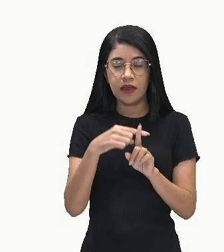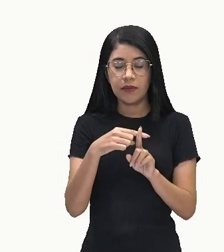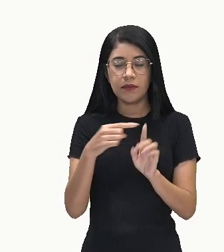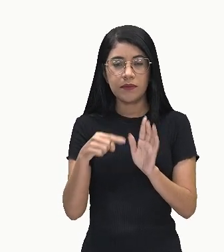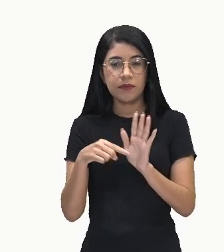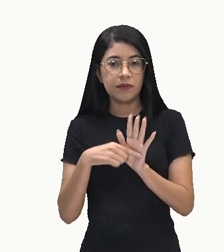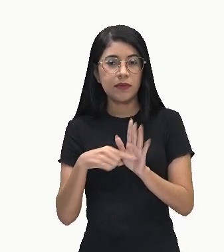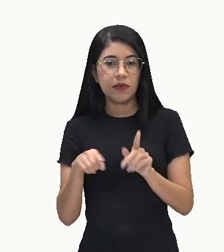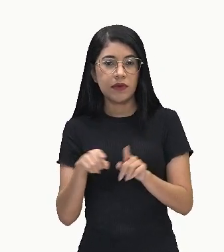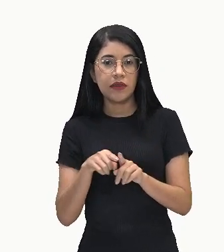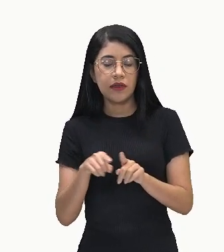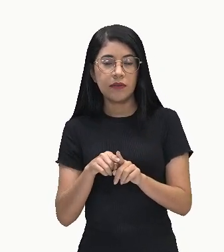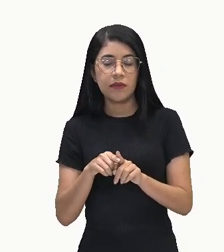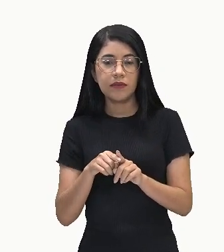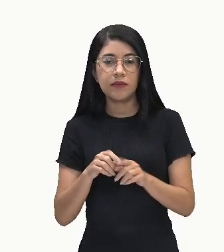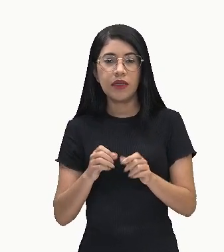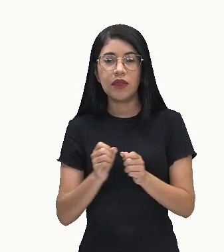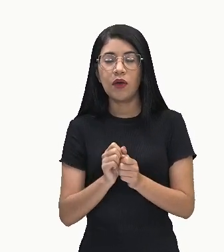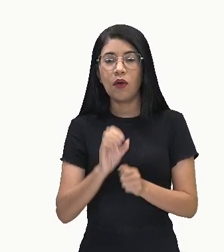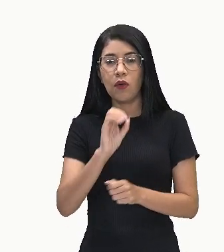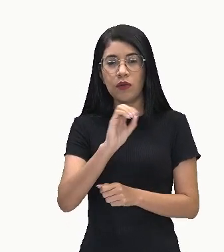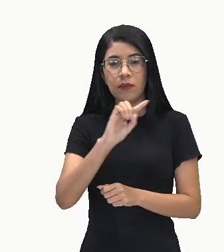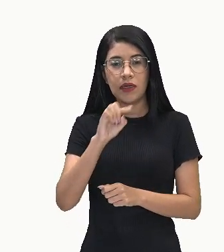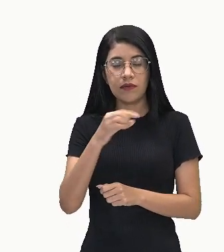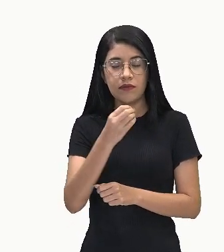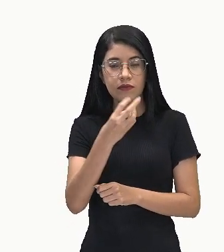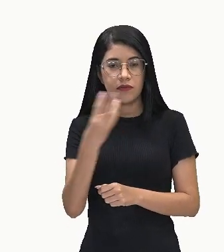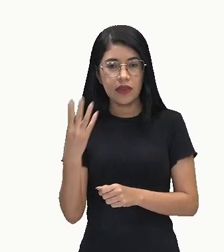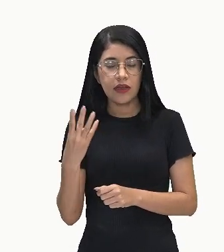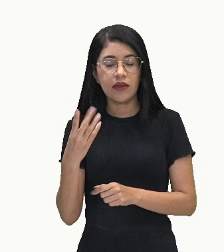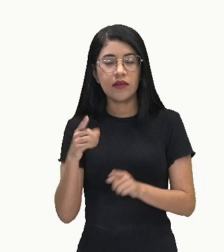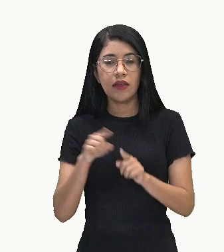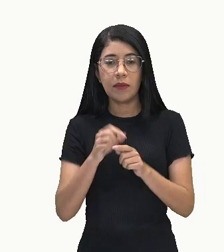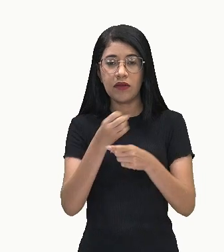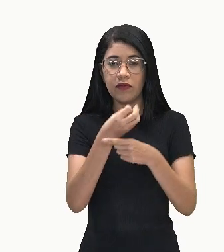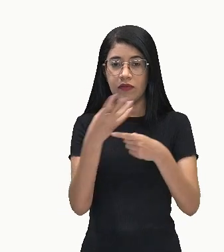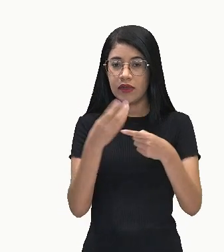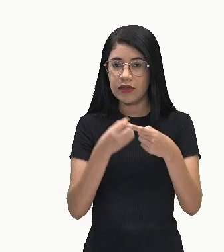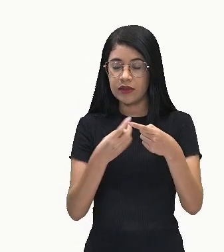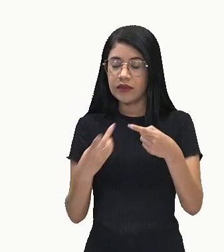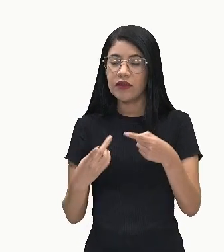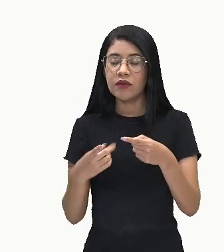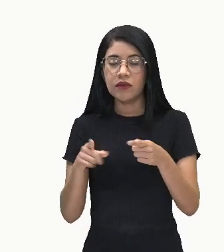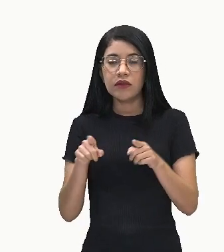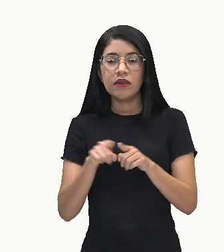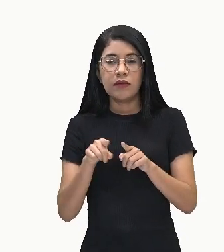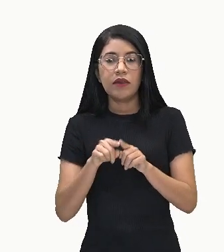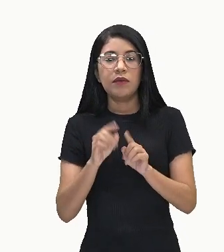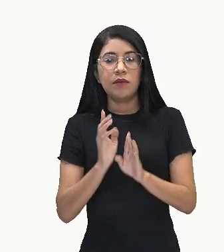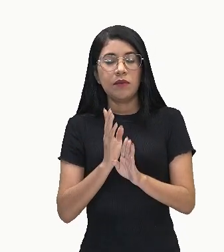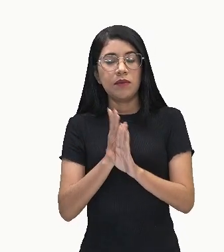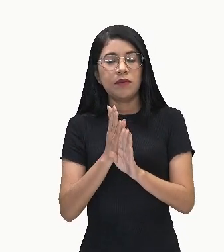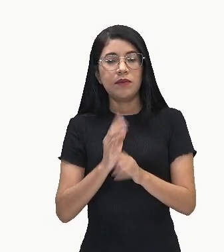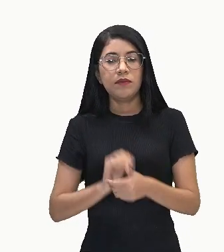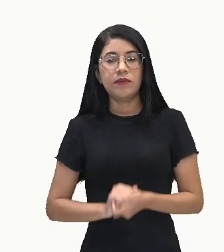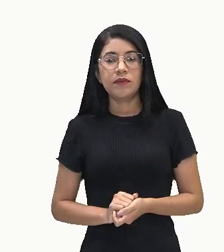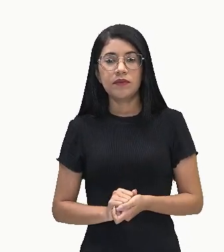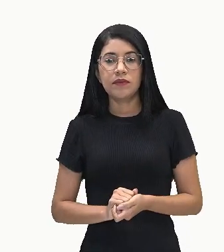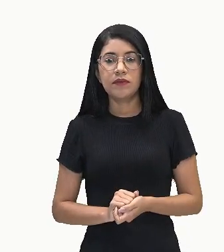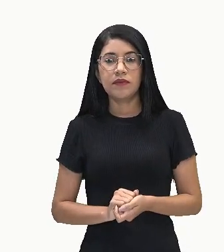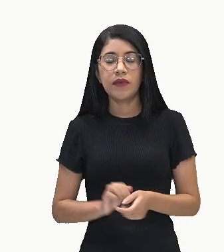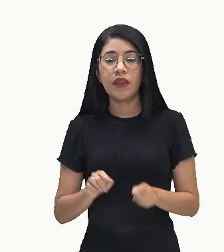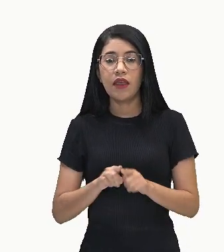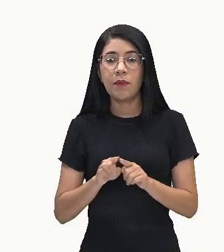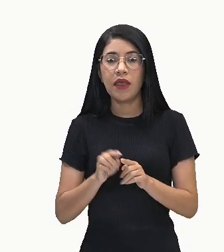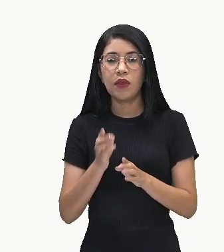de número decimal ou fracionário. Ou até mesmo, né, termos aí um número